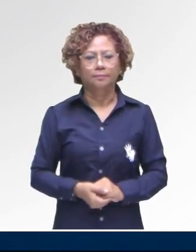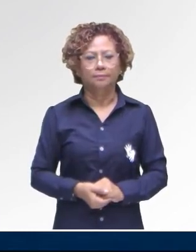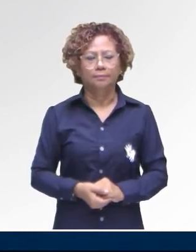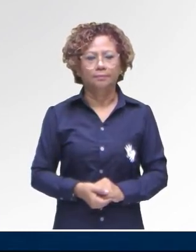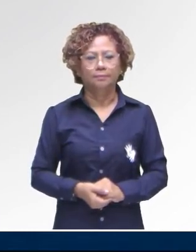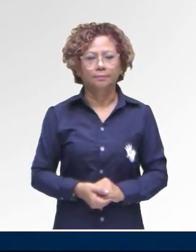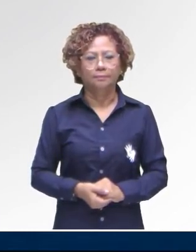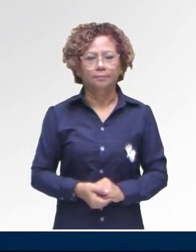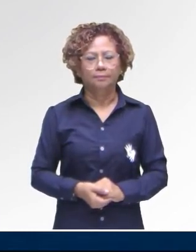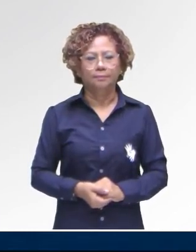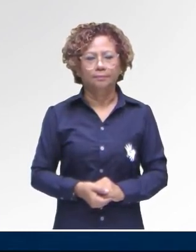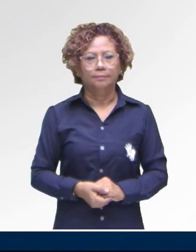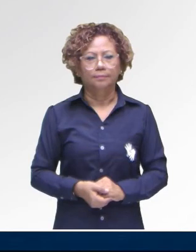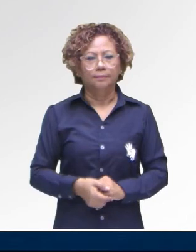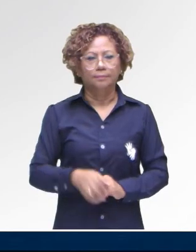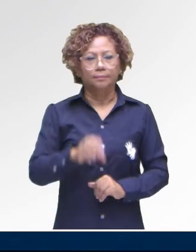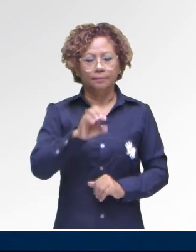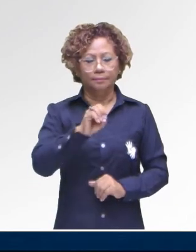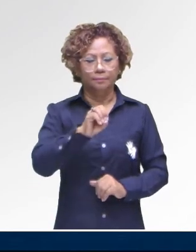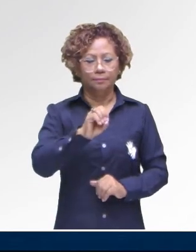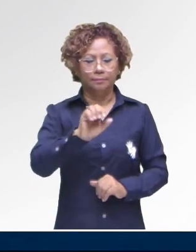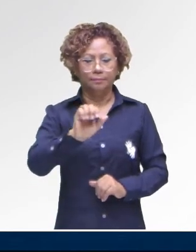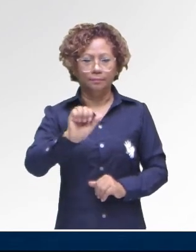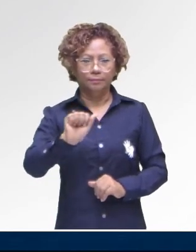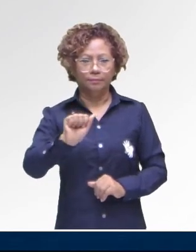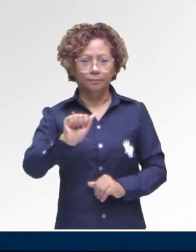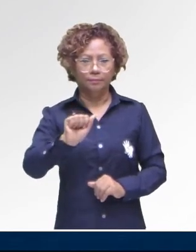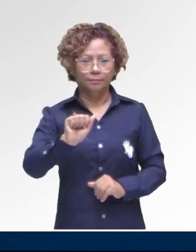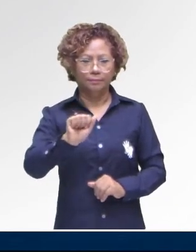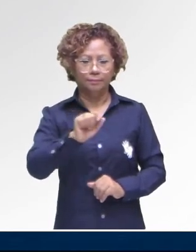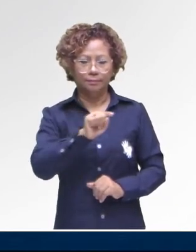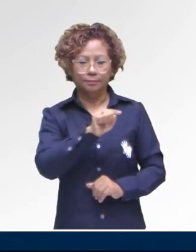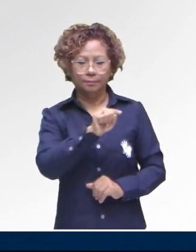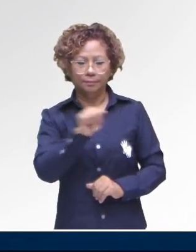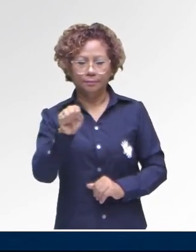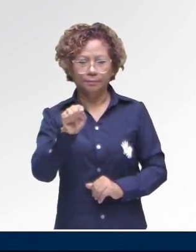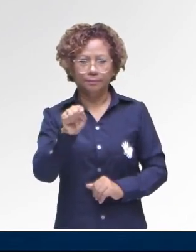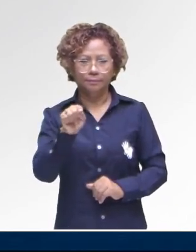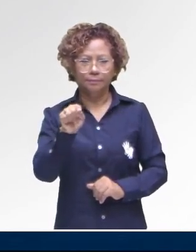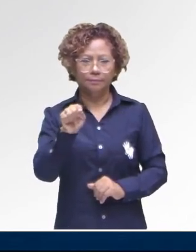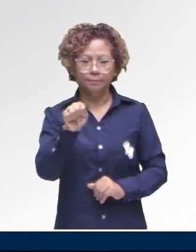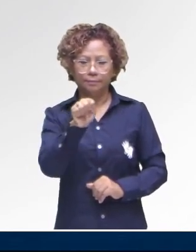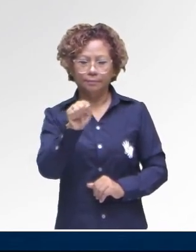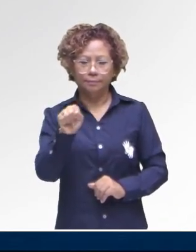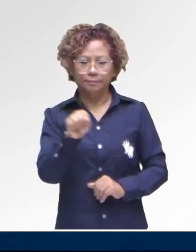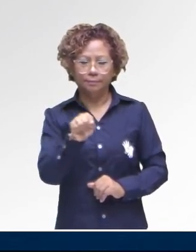passando por A, né, na origem. Então, ele